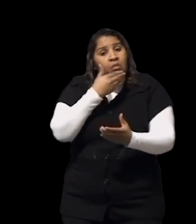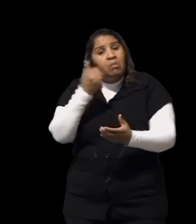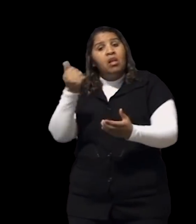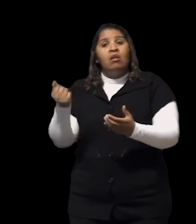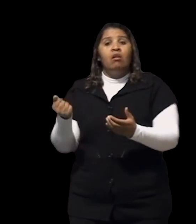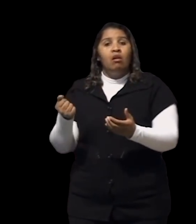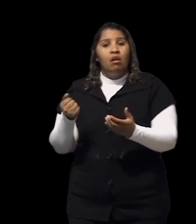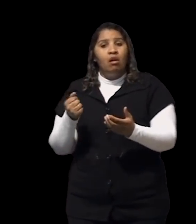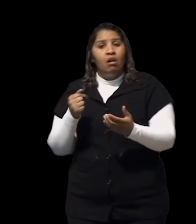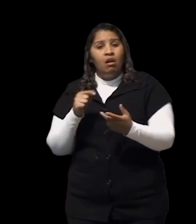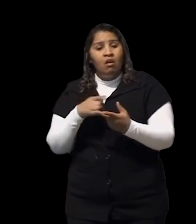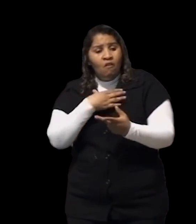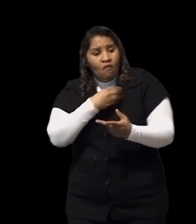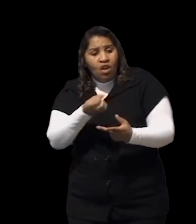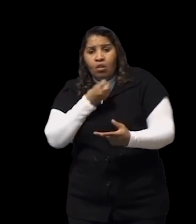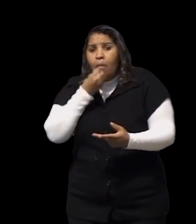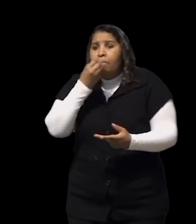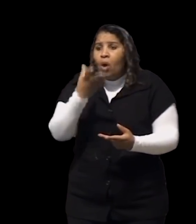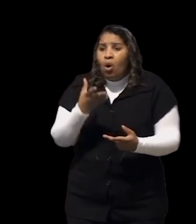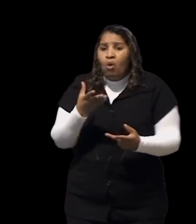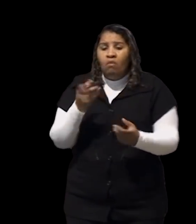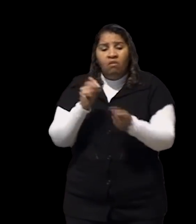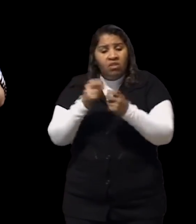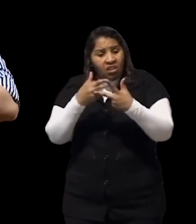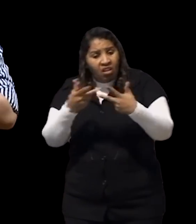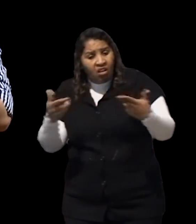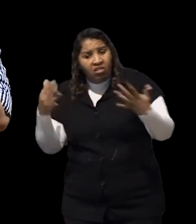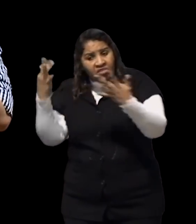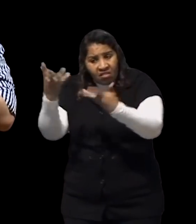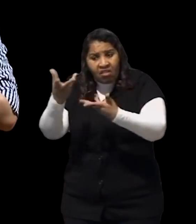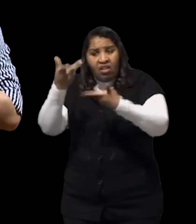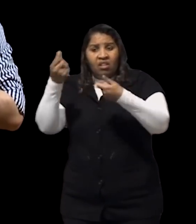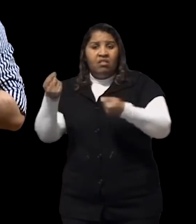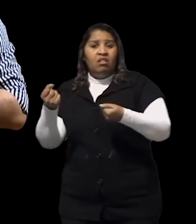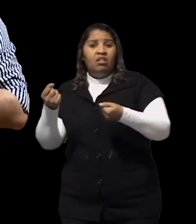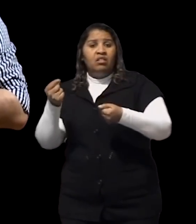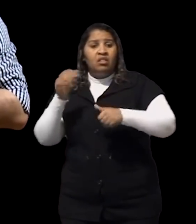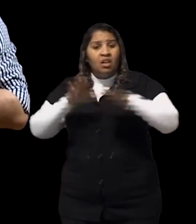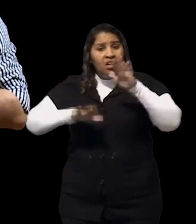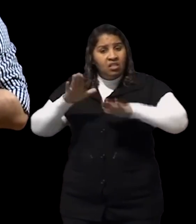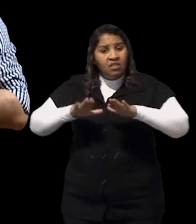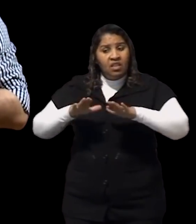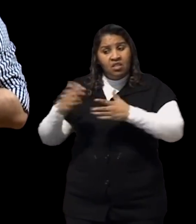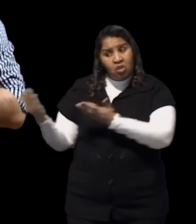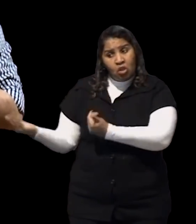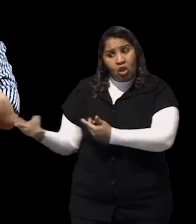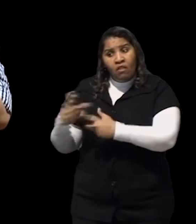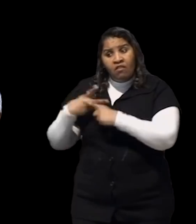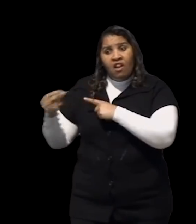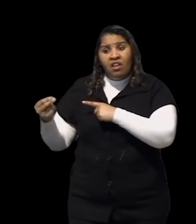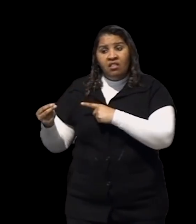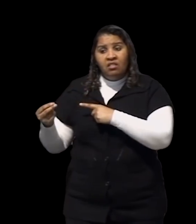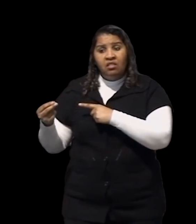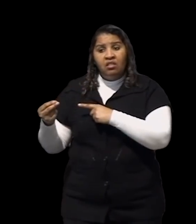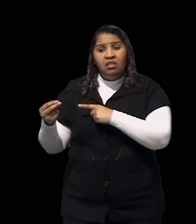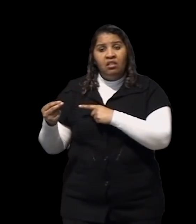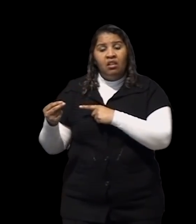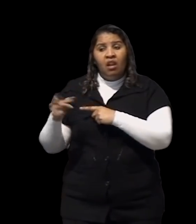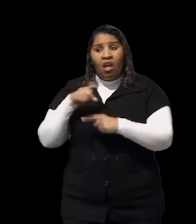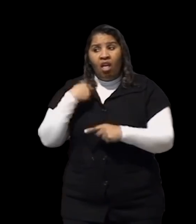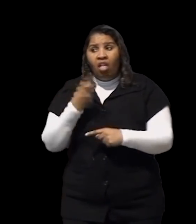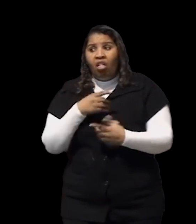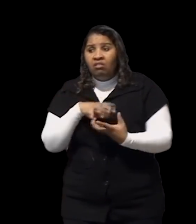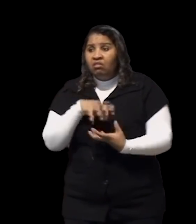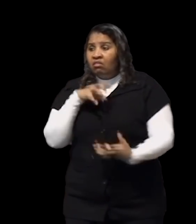mencionar fazer coisas maravilhosas gente muito mais jovem que a gente venceu Oi gente você